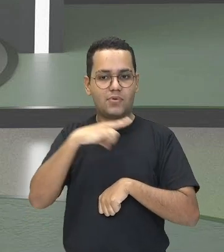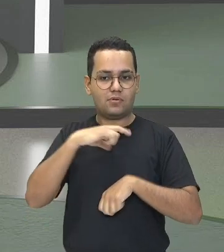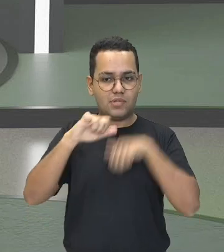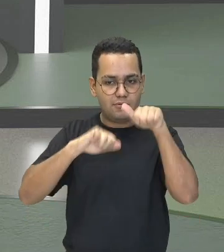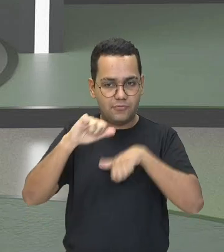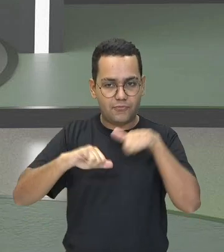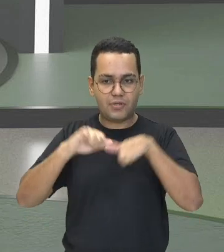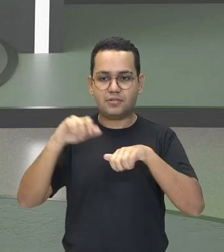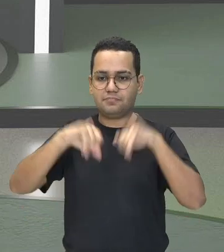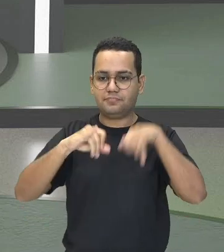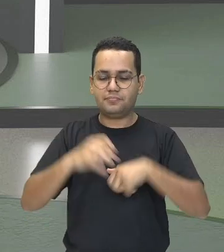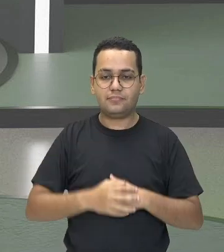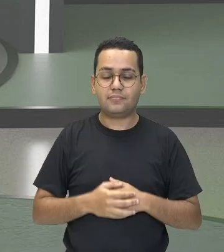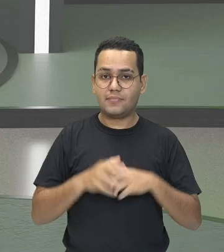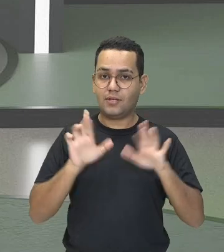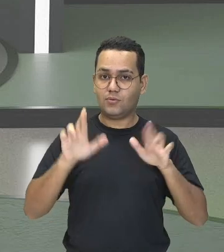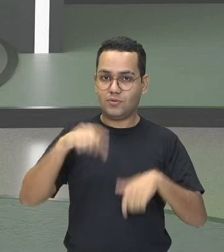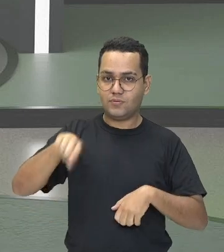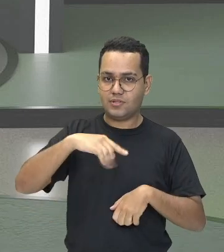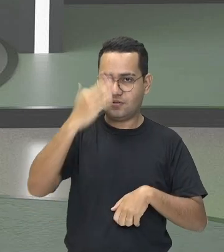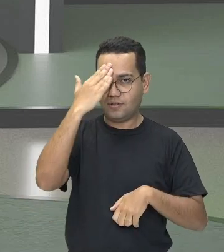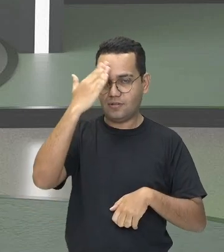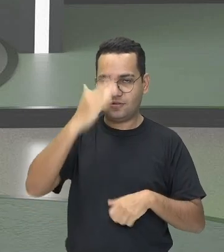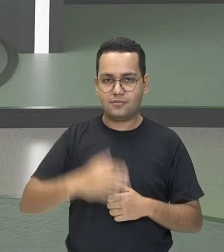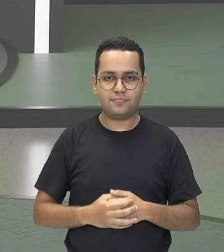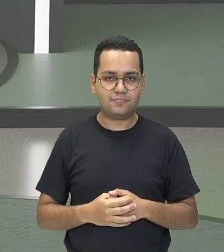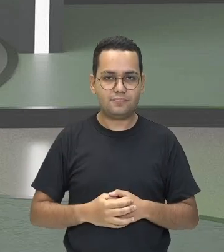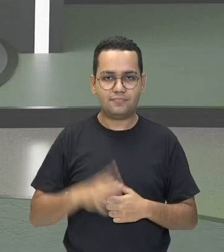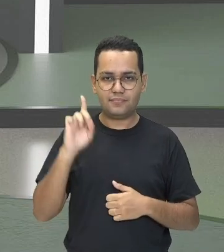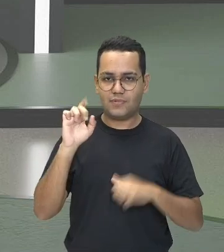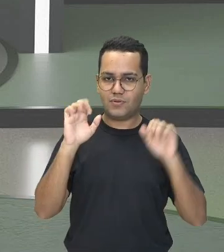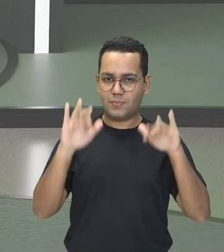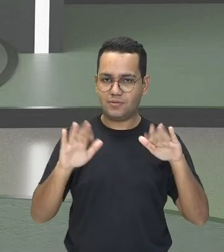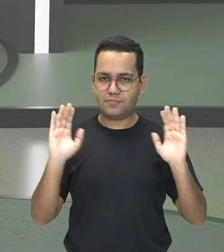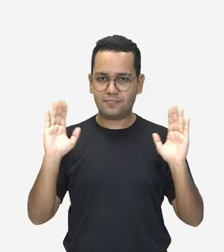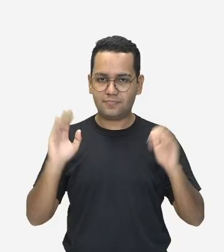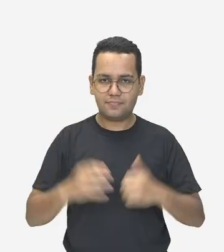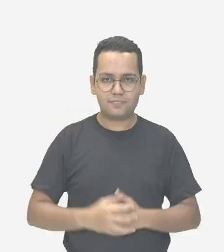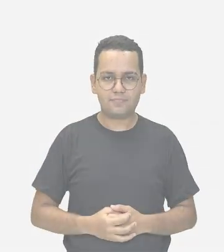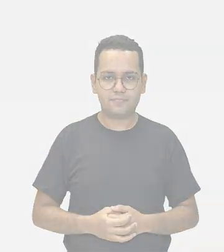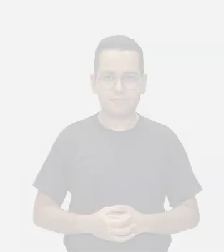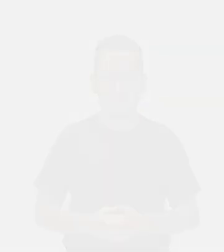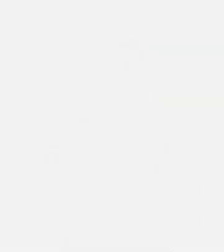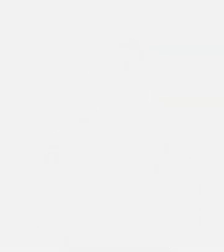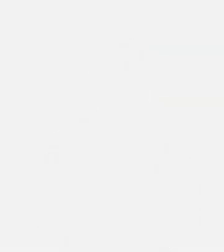tenha entendido tudo até aqui Fique com Deus e até a próxima